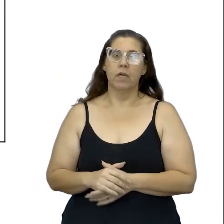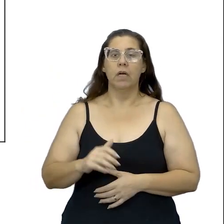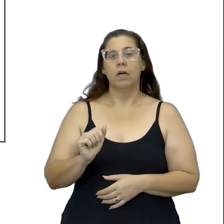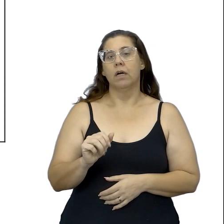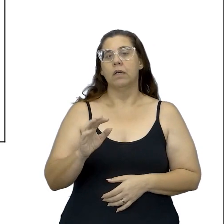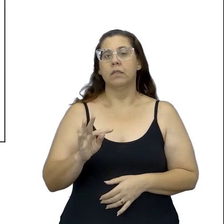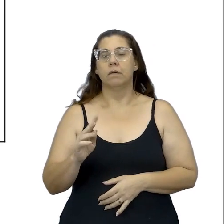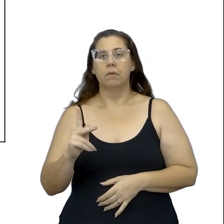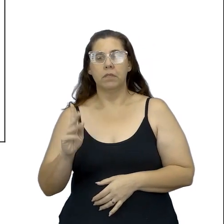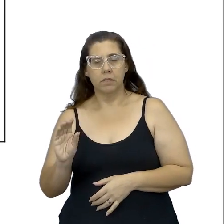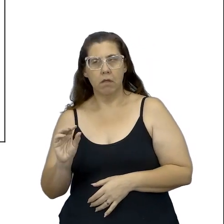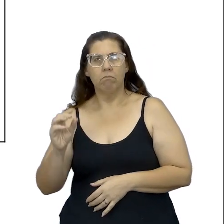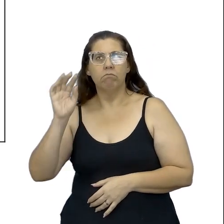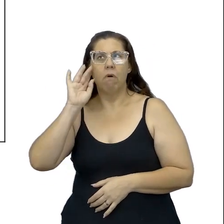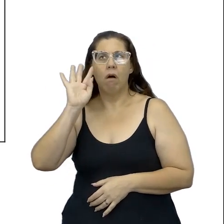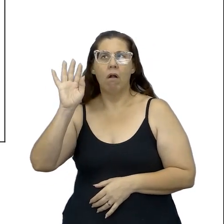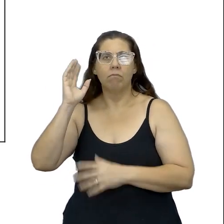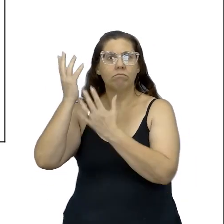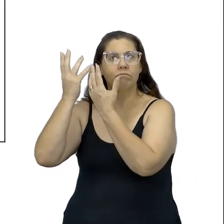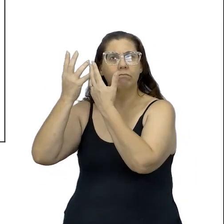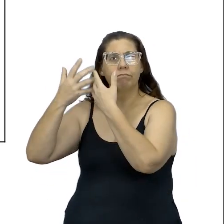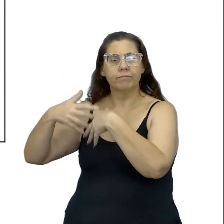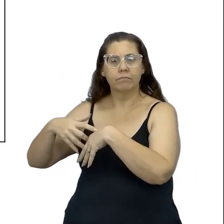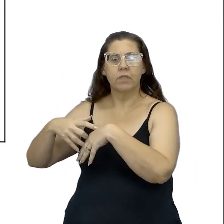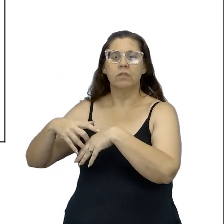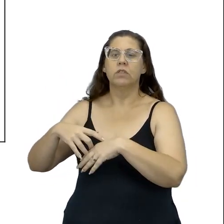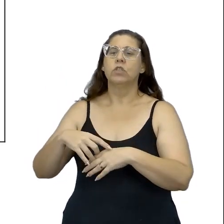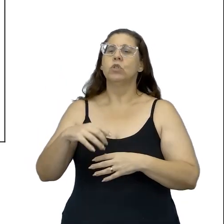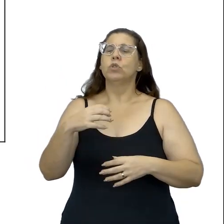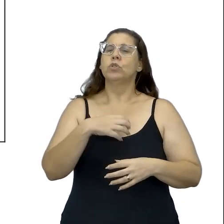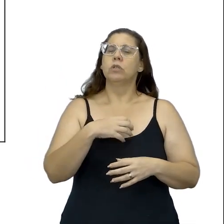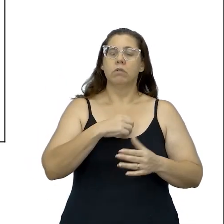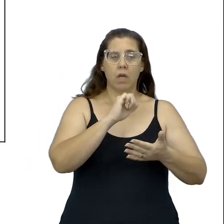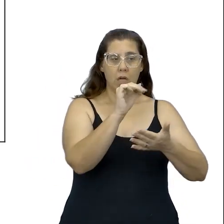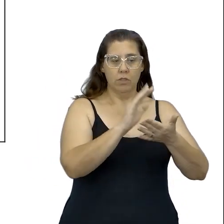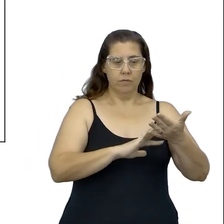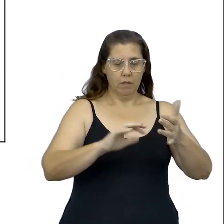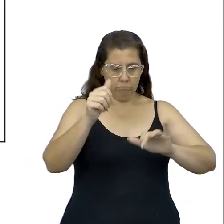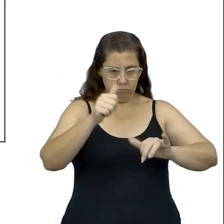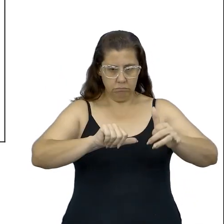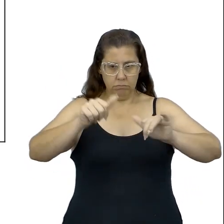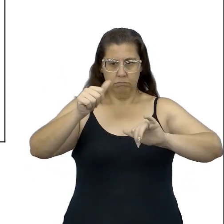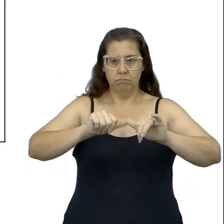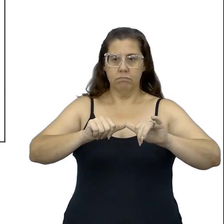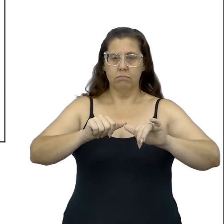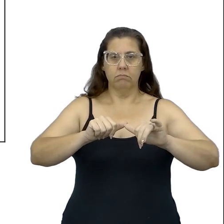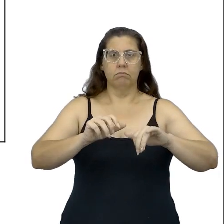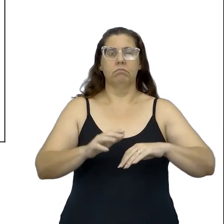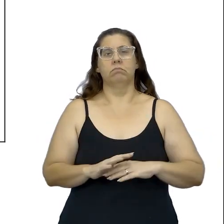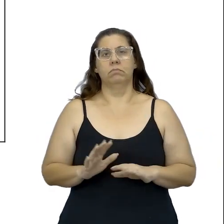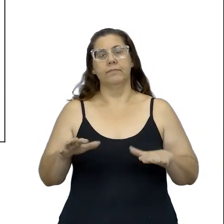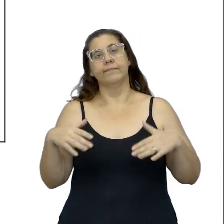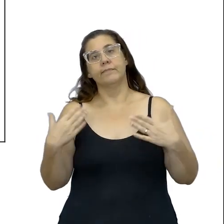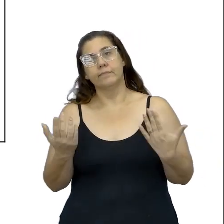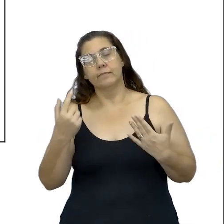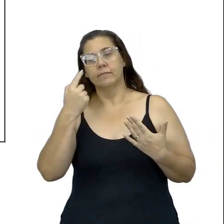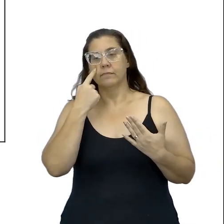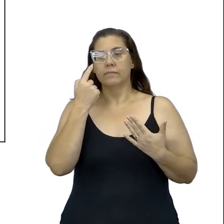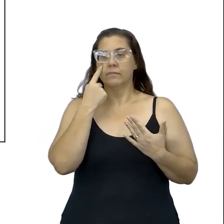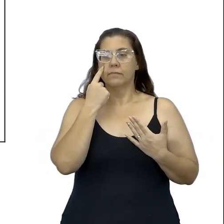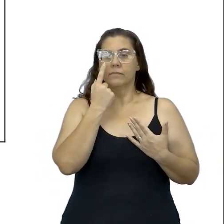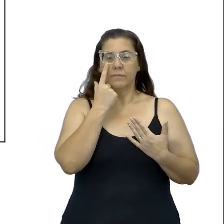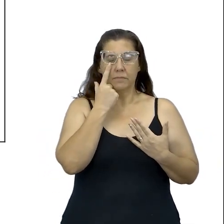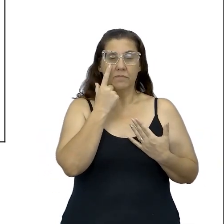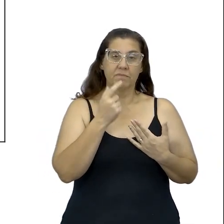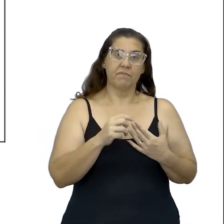TPC, refletindo sobre as formas em que essas atividades vão ser avaliadas. Então, nós vamos verificar, né?